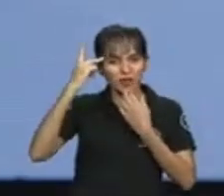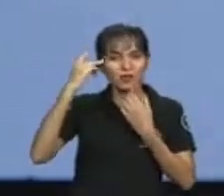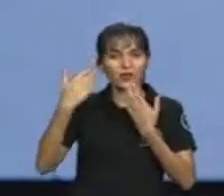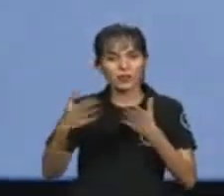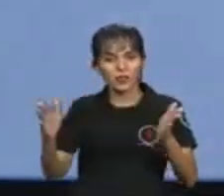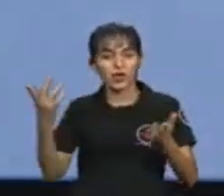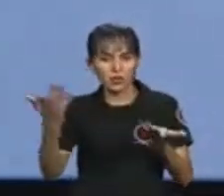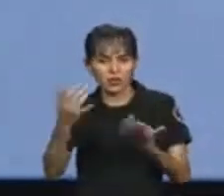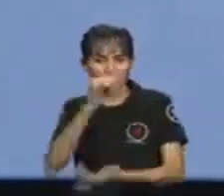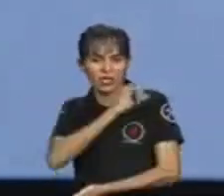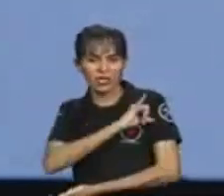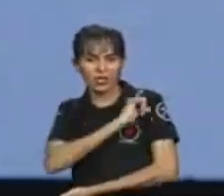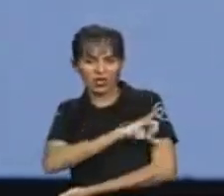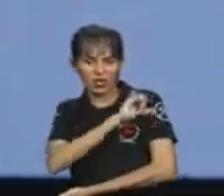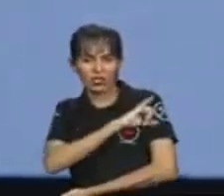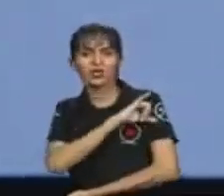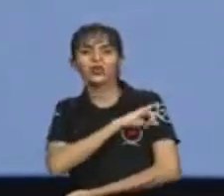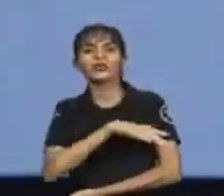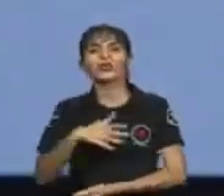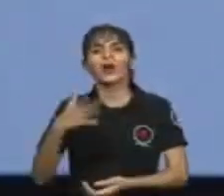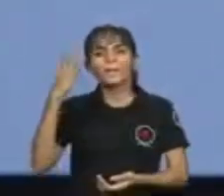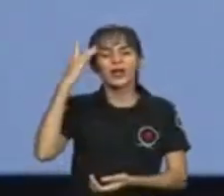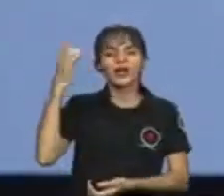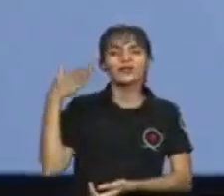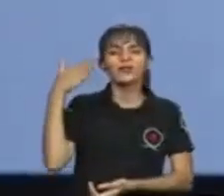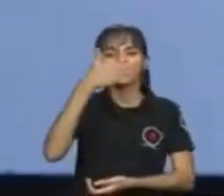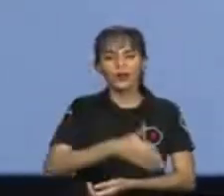Rio, vamos embarcar amanhã cedo para Minas Gerais.